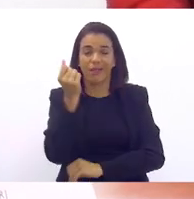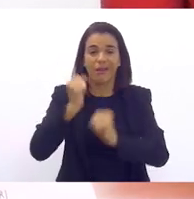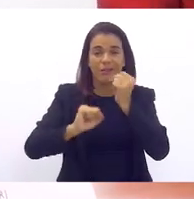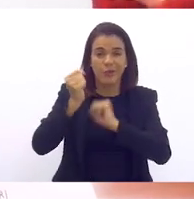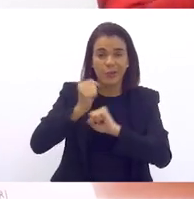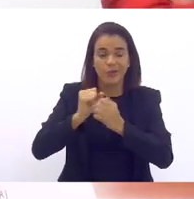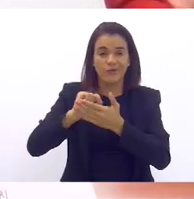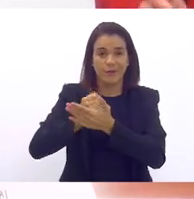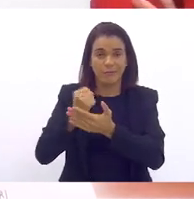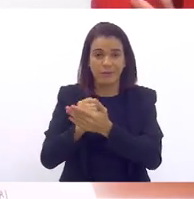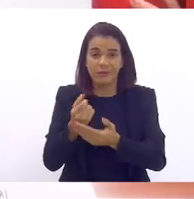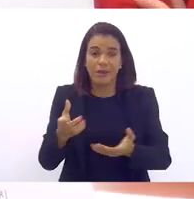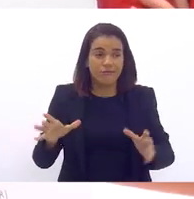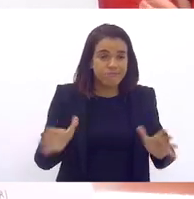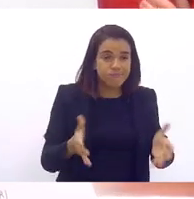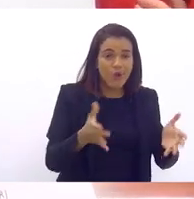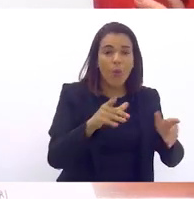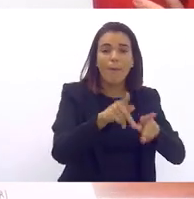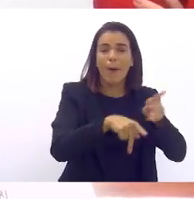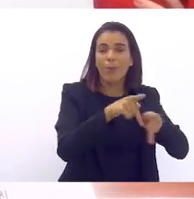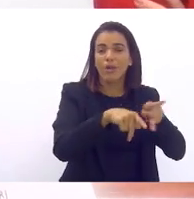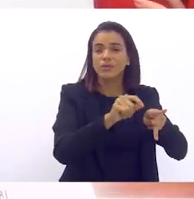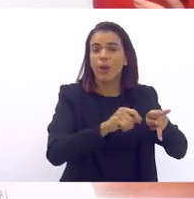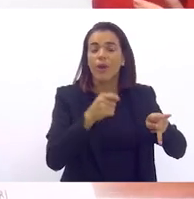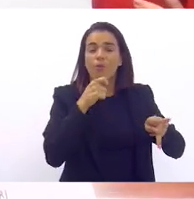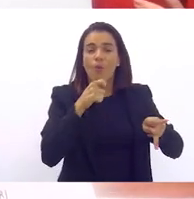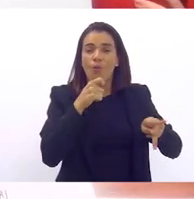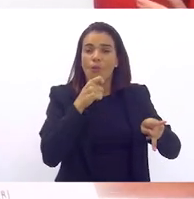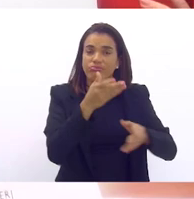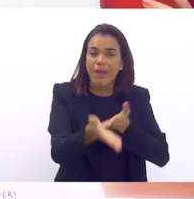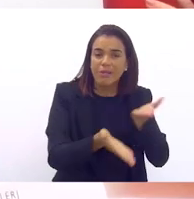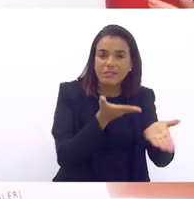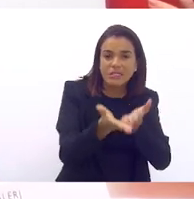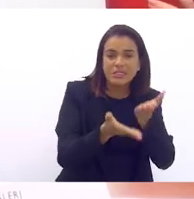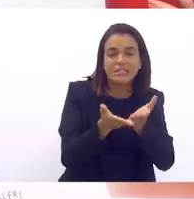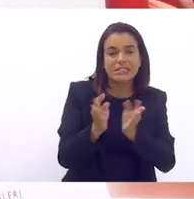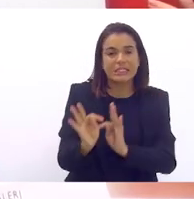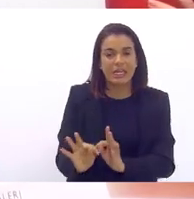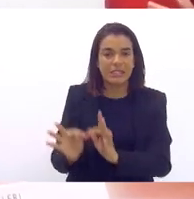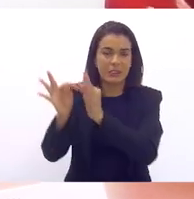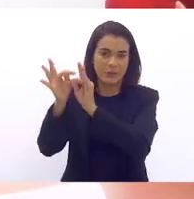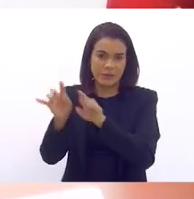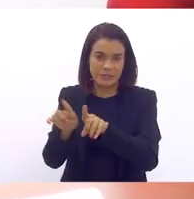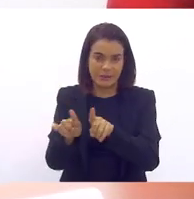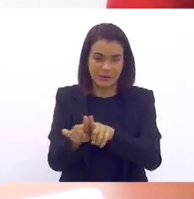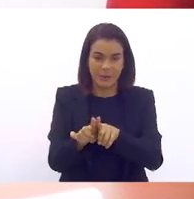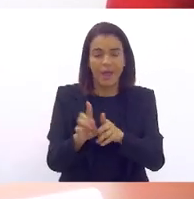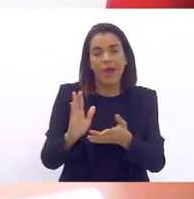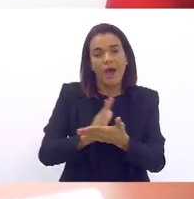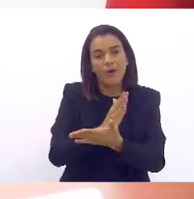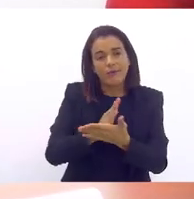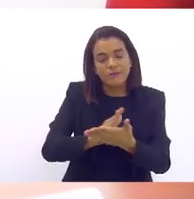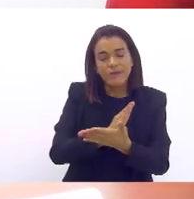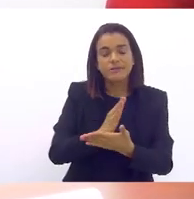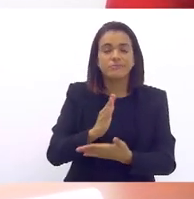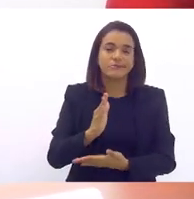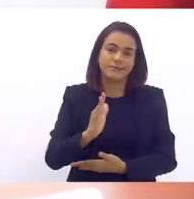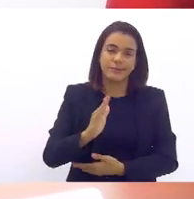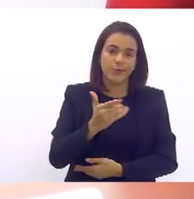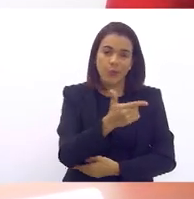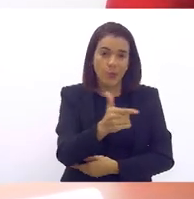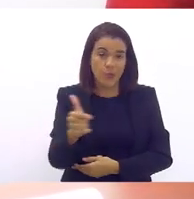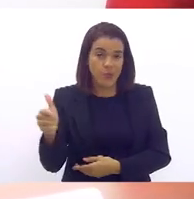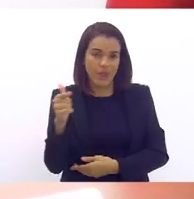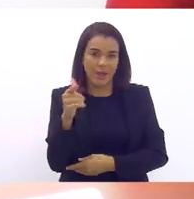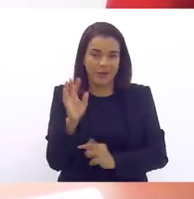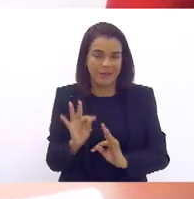gerando uma população negligenciada com relação ao acesso à tecnologias algumas vezes existentes e outras vezes nem